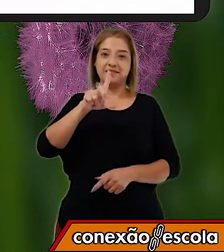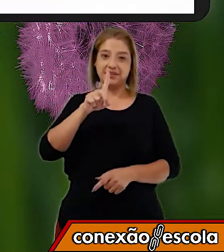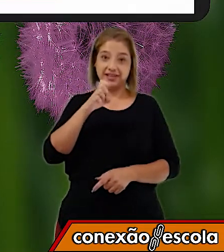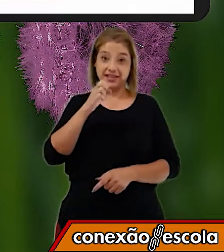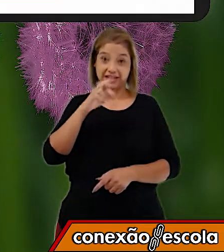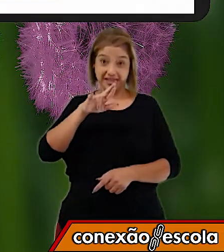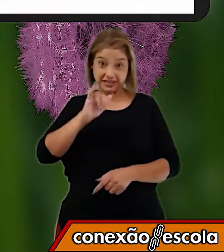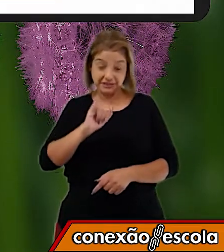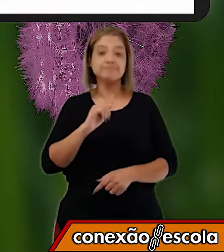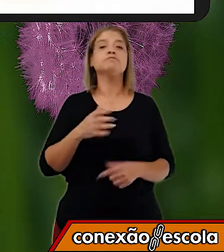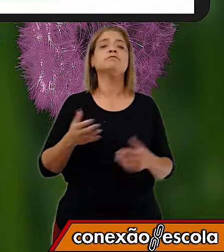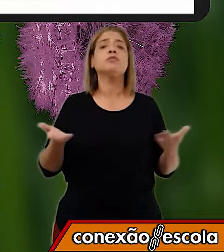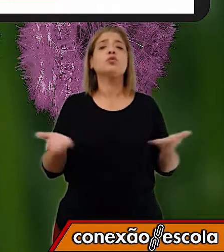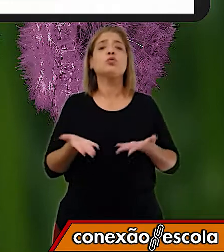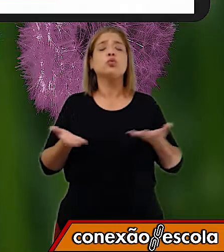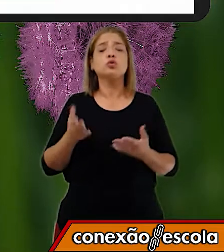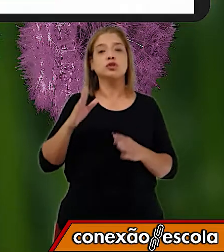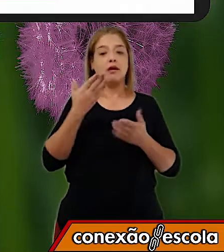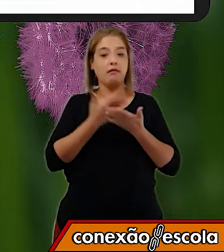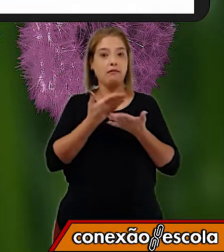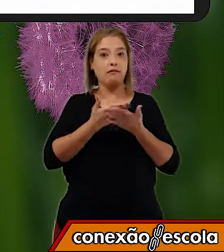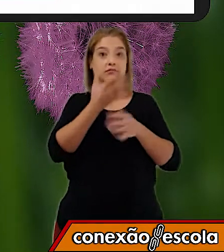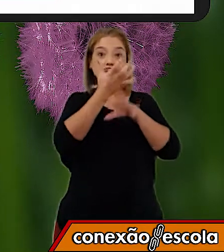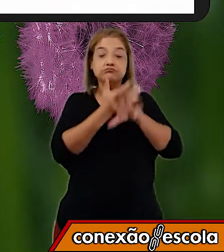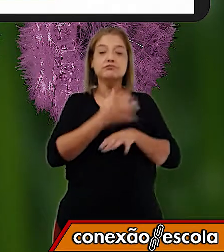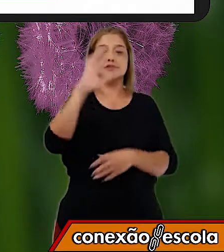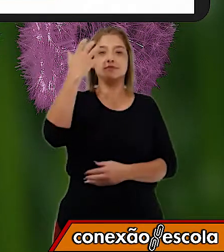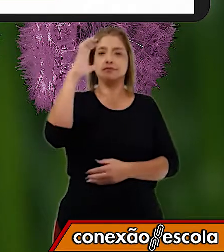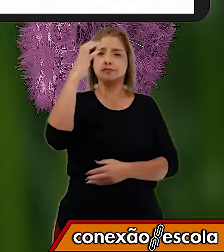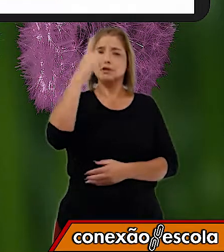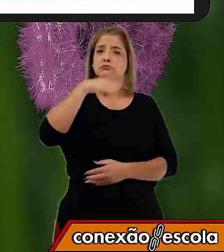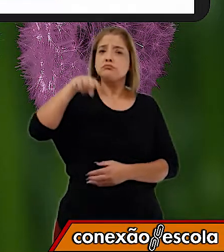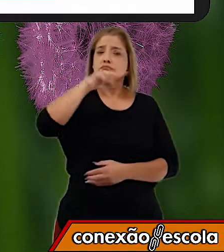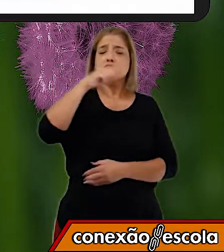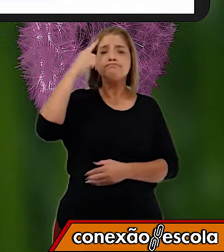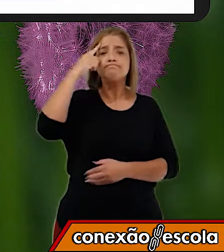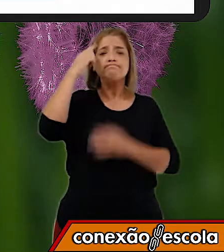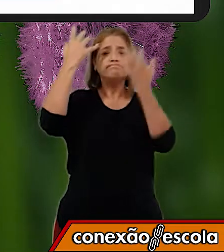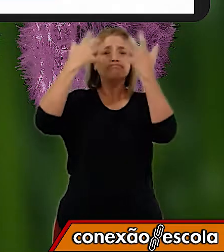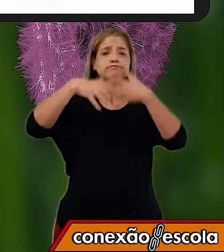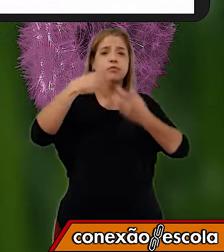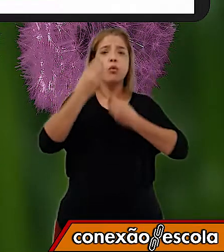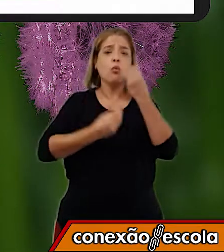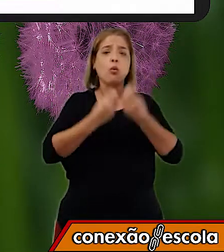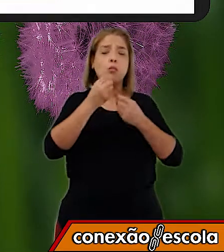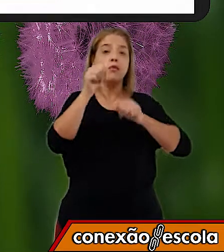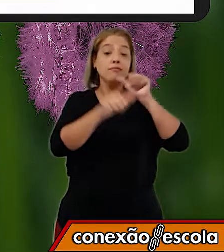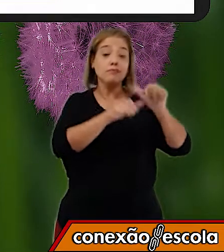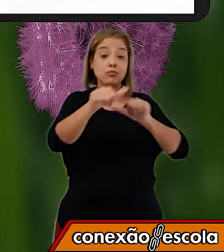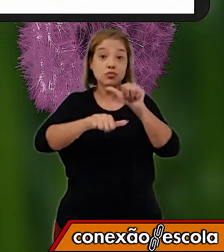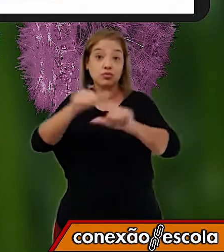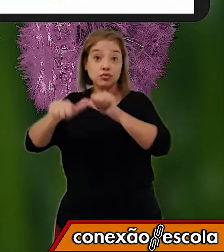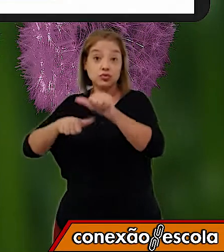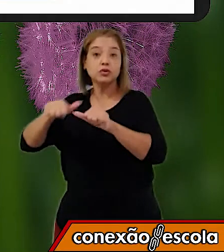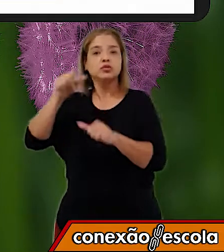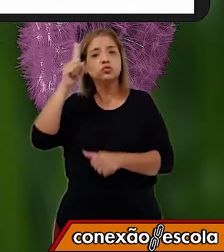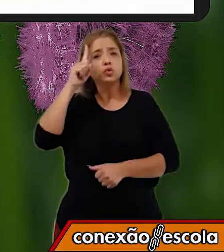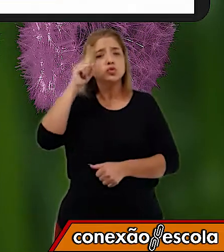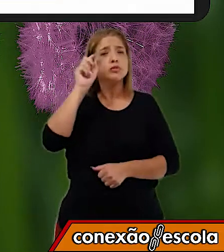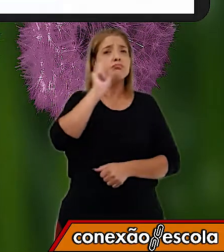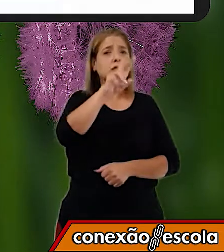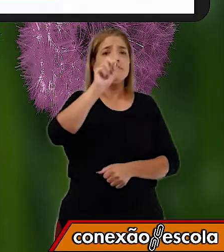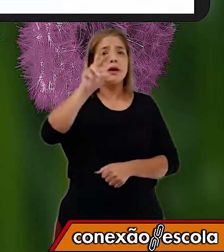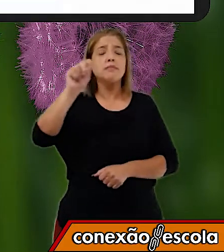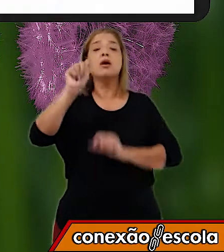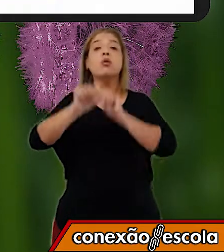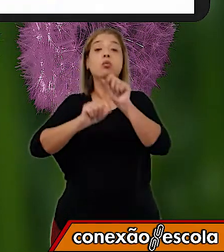Na aula de ciências de hoje, vamos refletir sobre as mudanças das matérias no nosso dia a dia e perceber